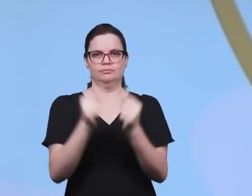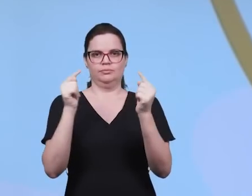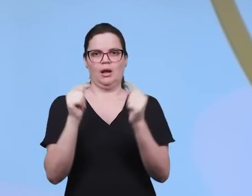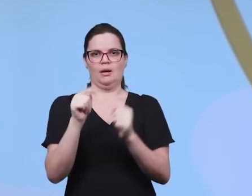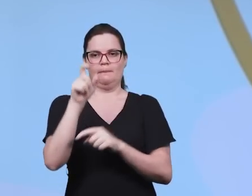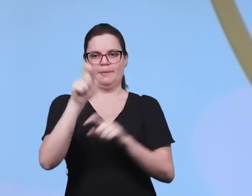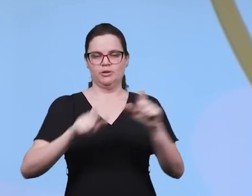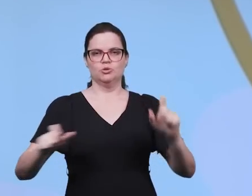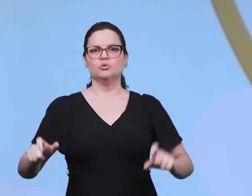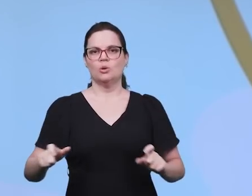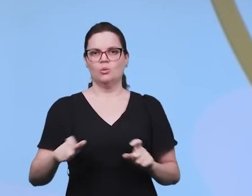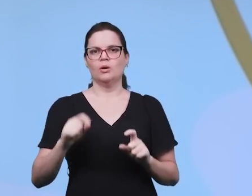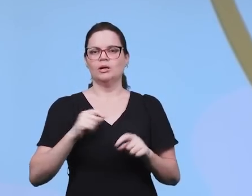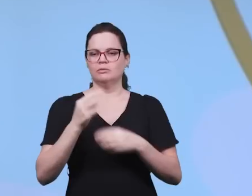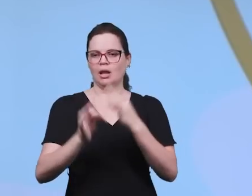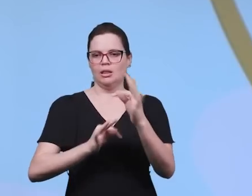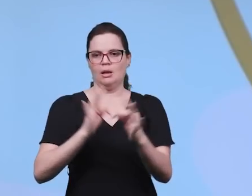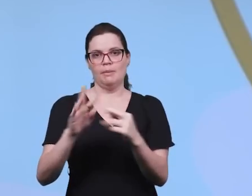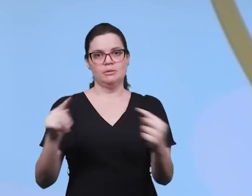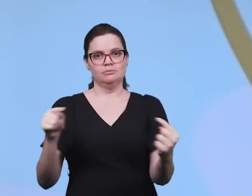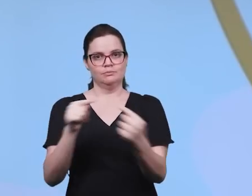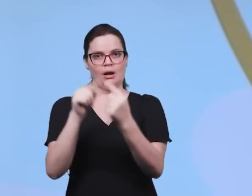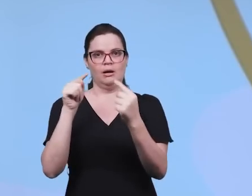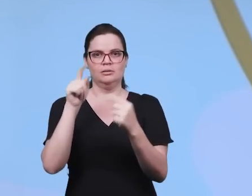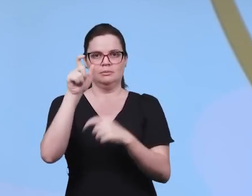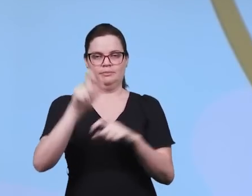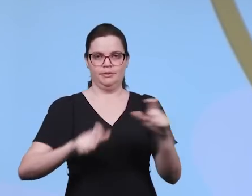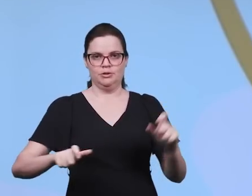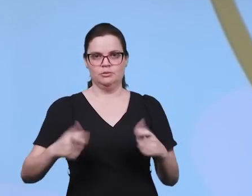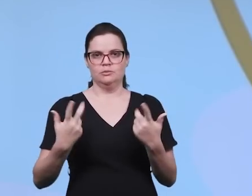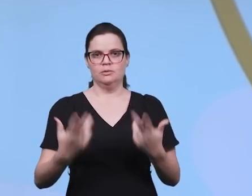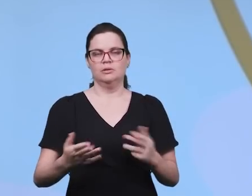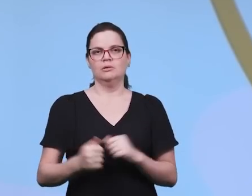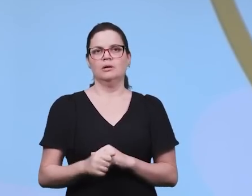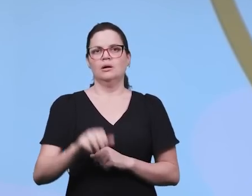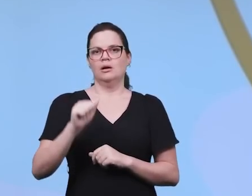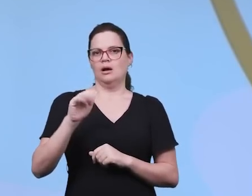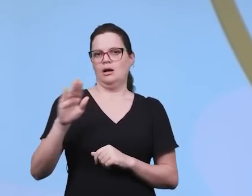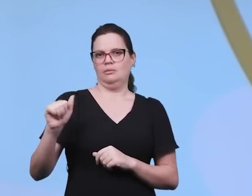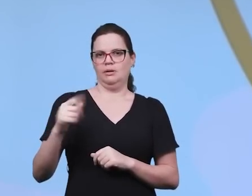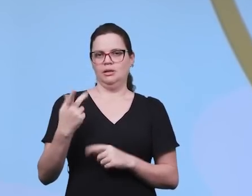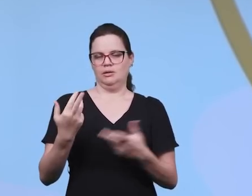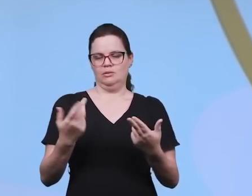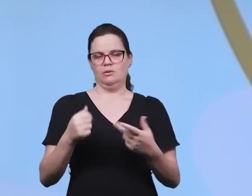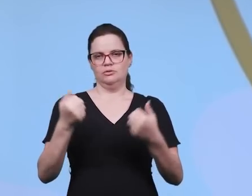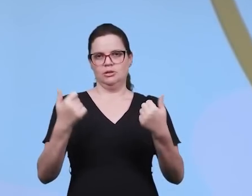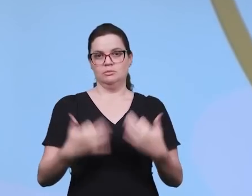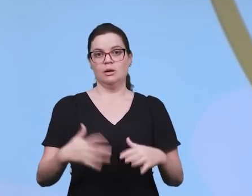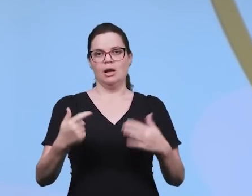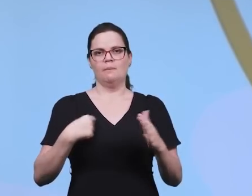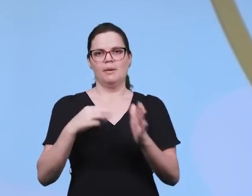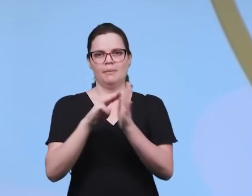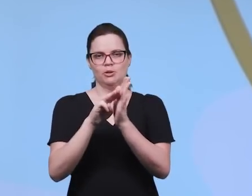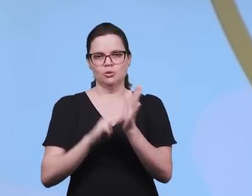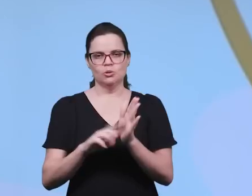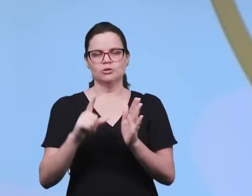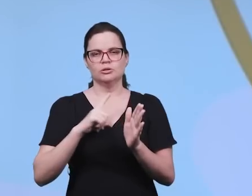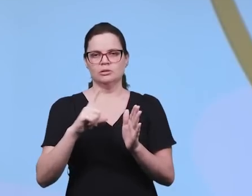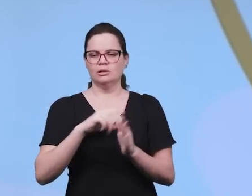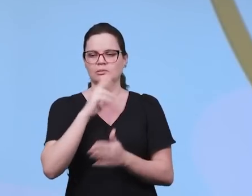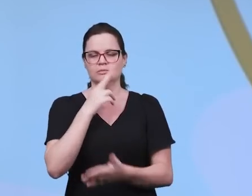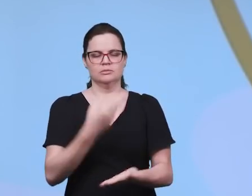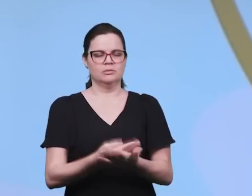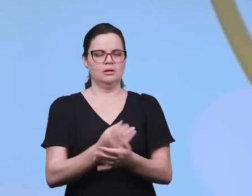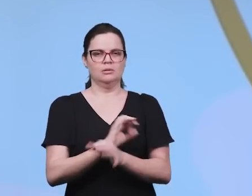específicas. Como falado antes, nós temos aí uma questão do ABA, né? Uma metodologia aplicada, que tem